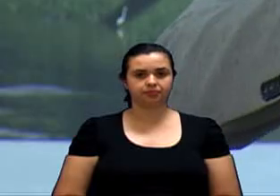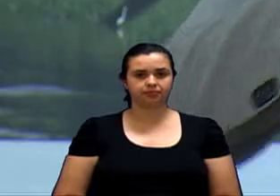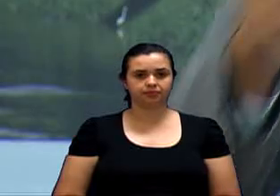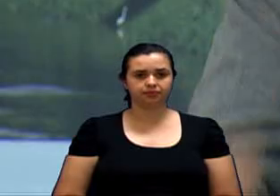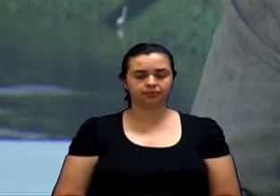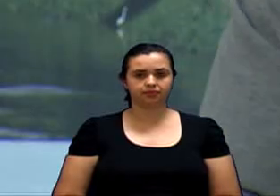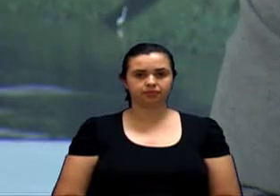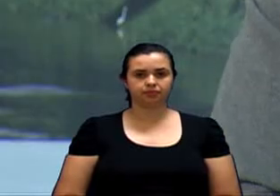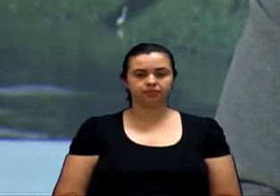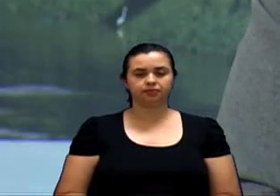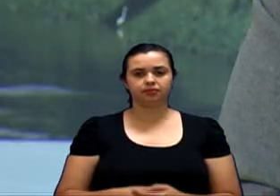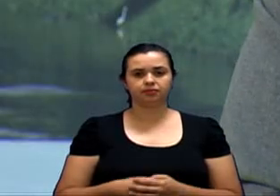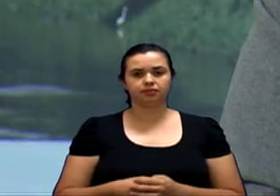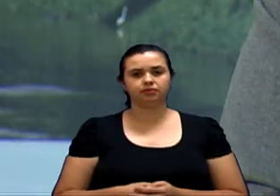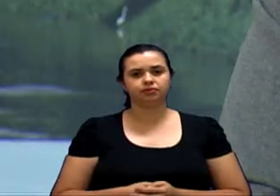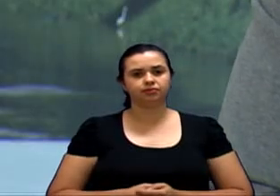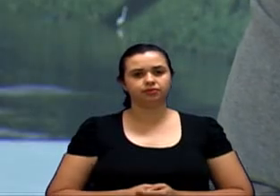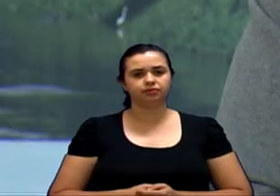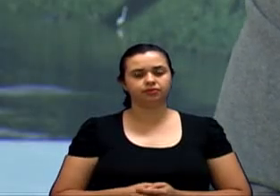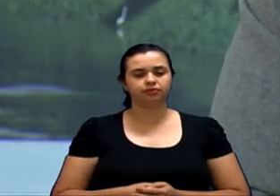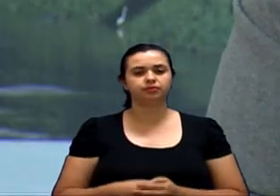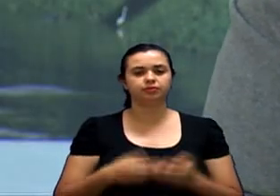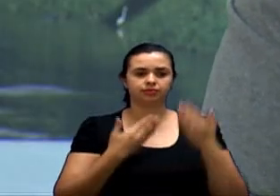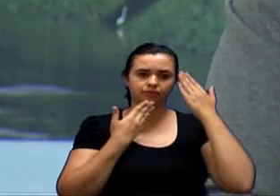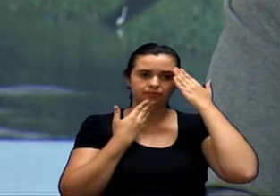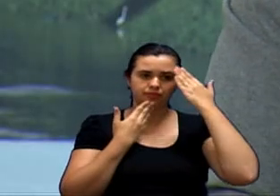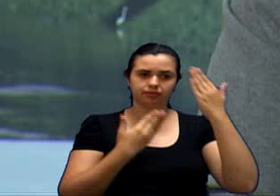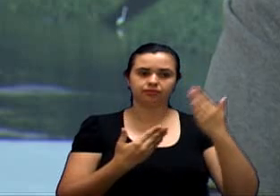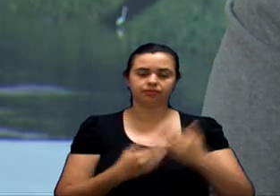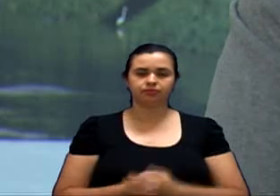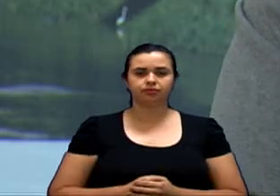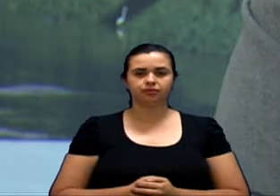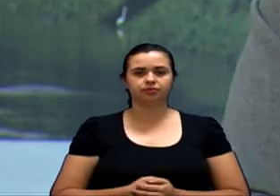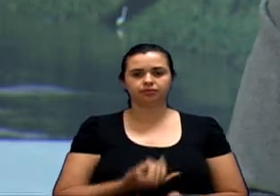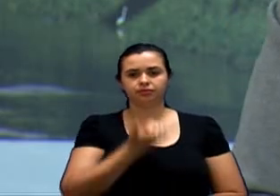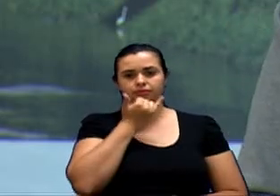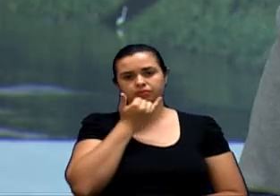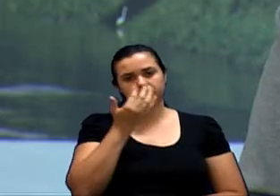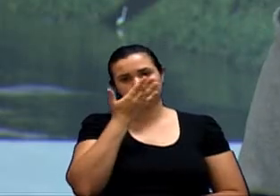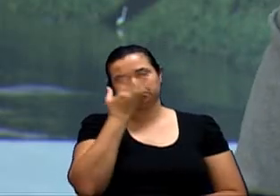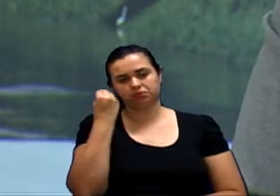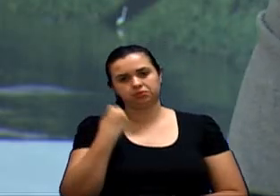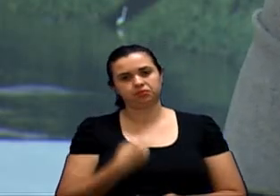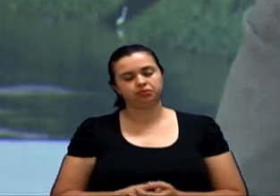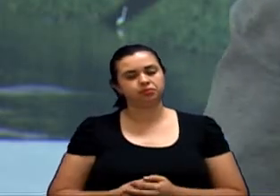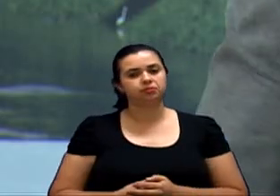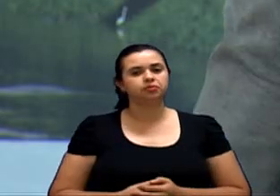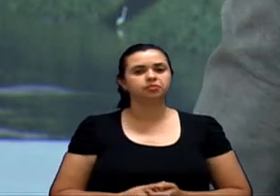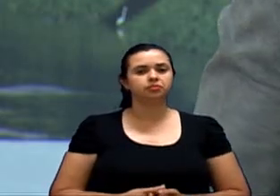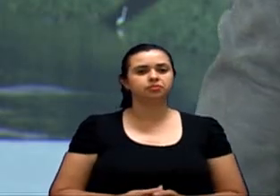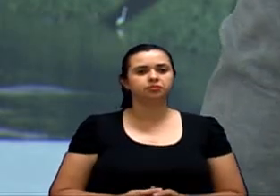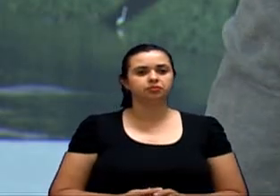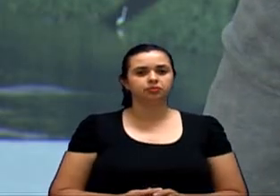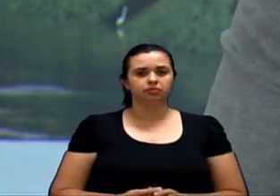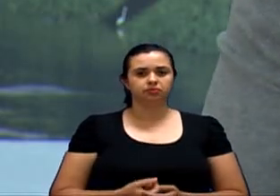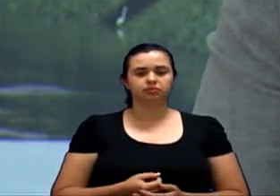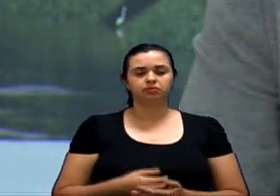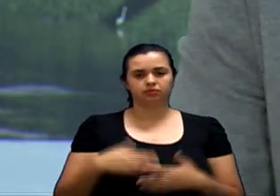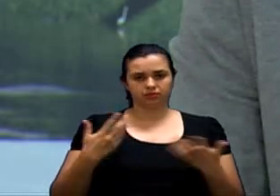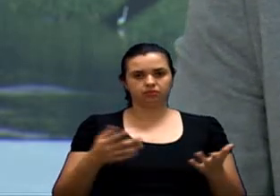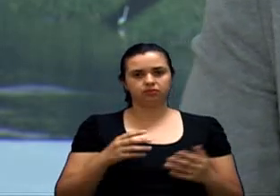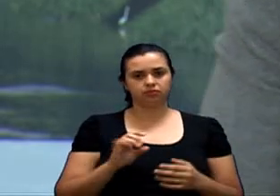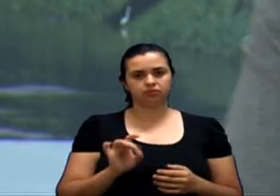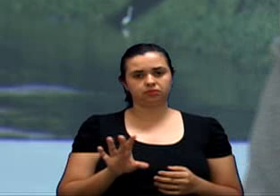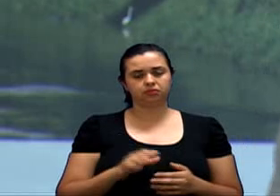depois vereador Yara. Obrigado pela parte. Eu não tinha visto, vereador, desculpa. Presidente, Dini, só para assinar embaixo a sua